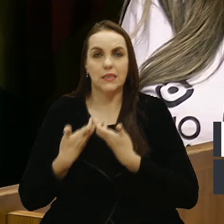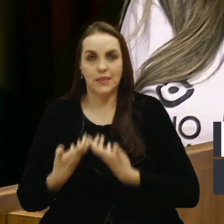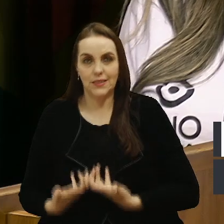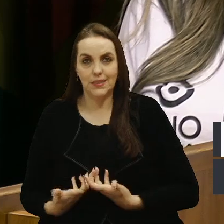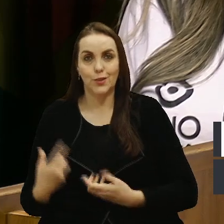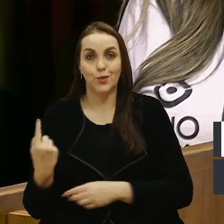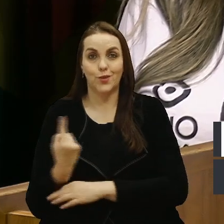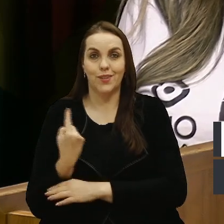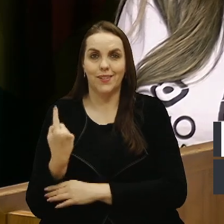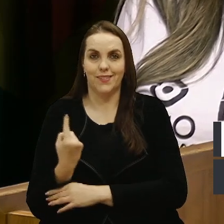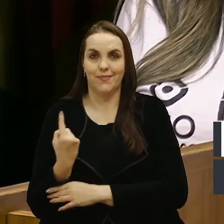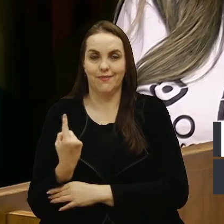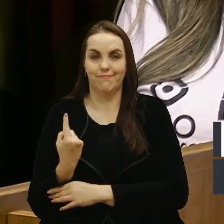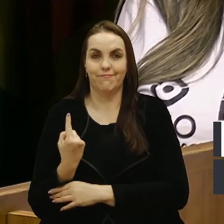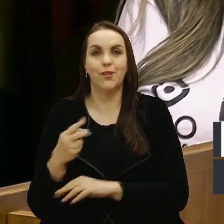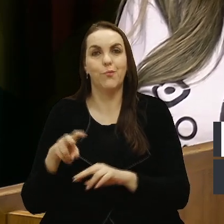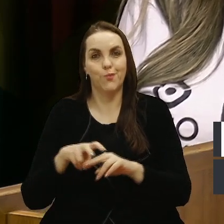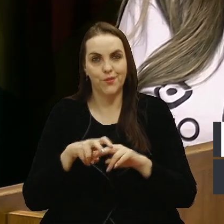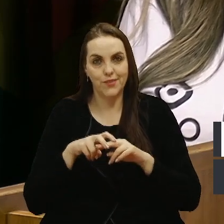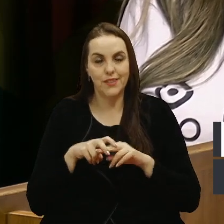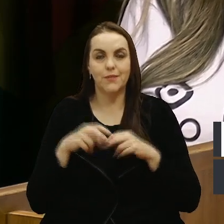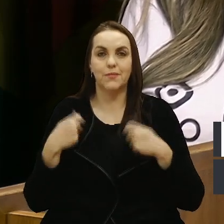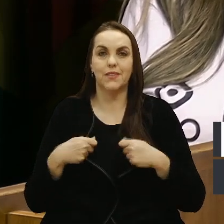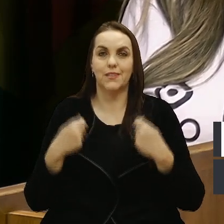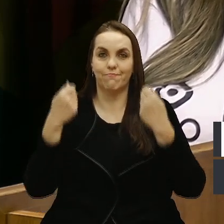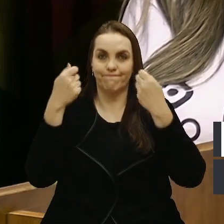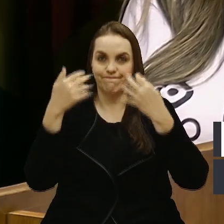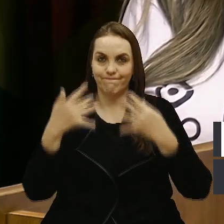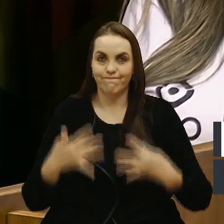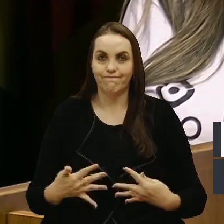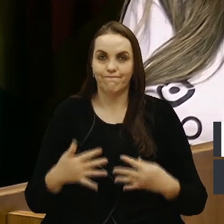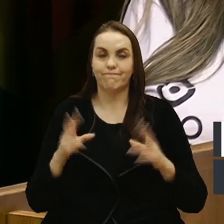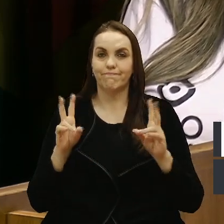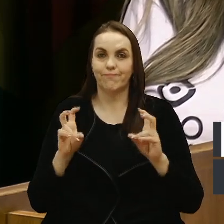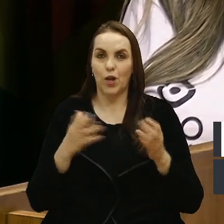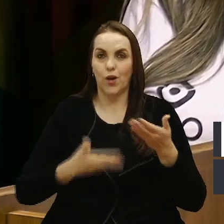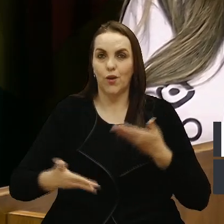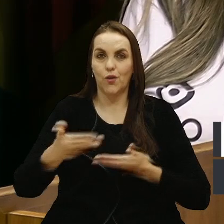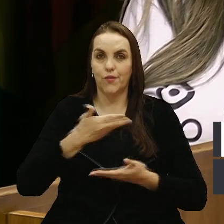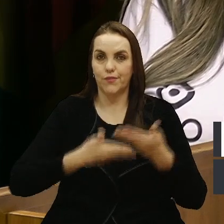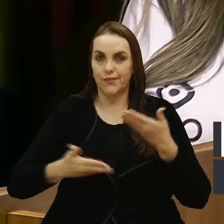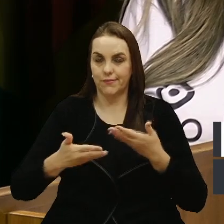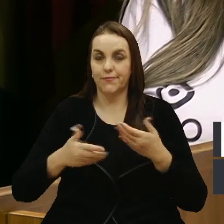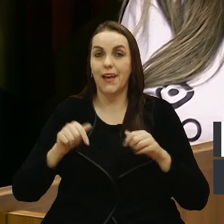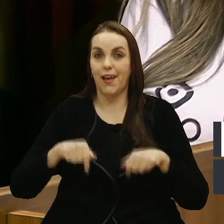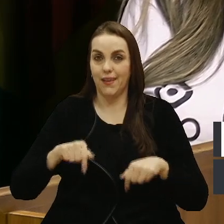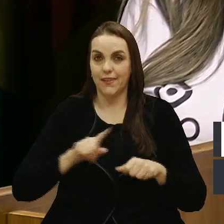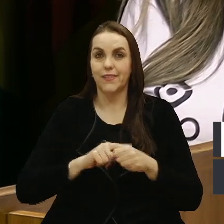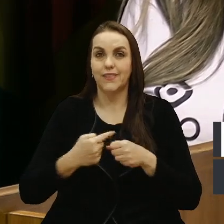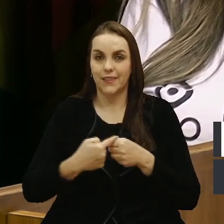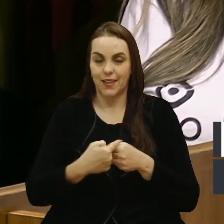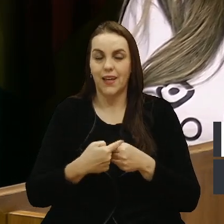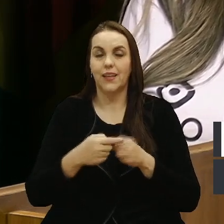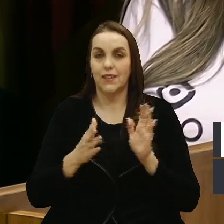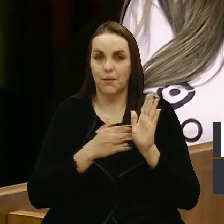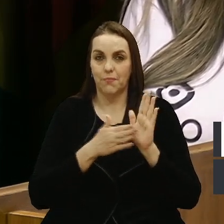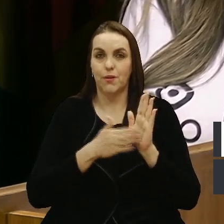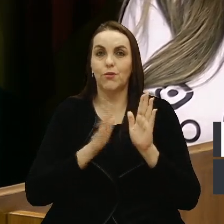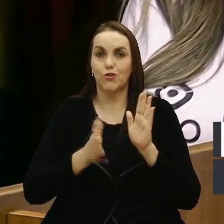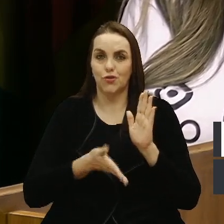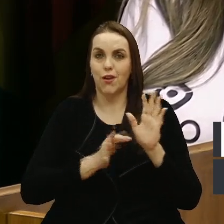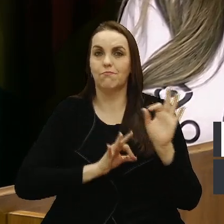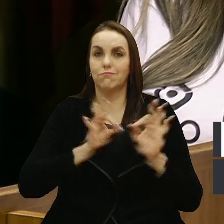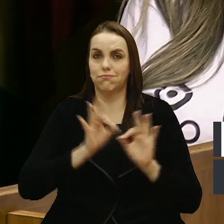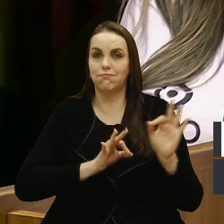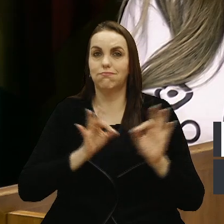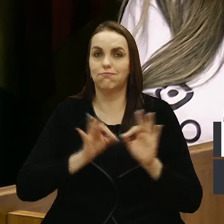é justamente sobre isso que a gente precisa falar aqui. Aqui na nossa cidade, essa pauta já vem sendo construída há 4 anos, e